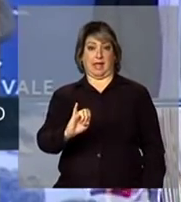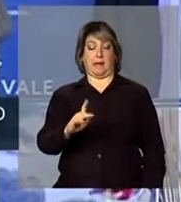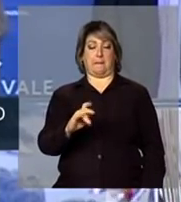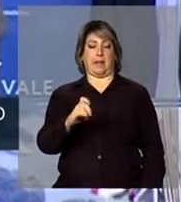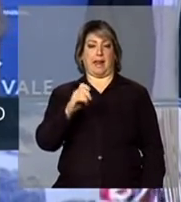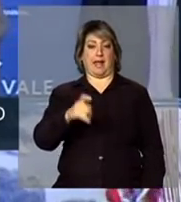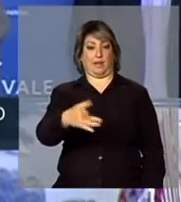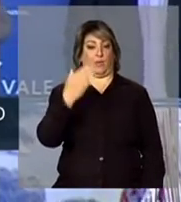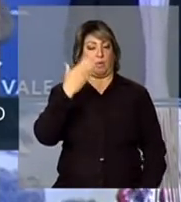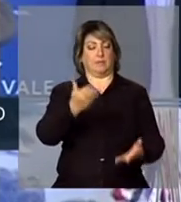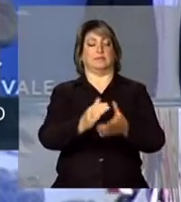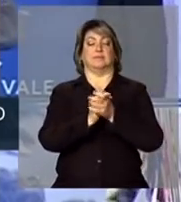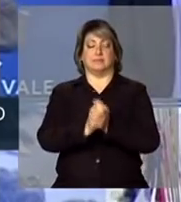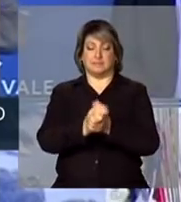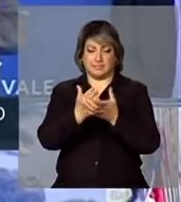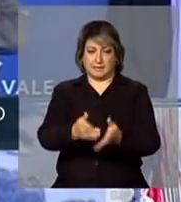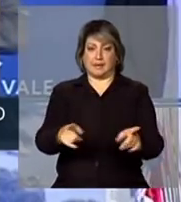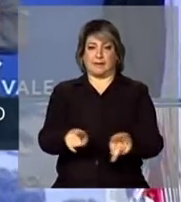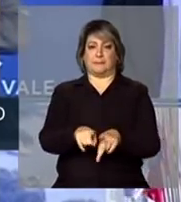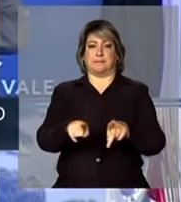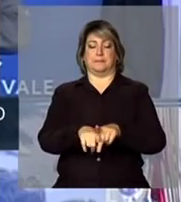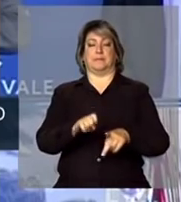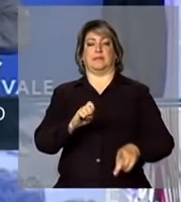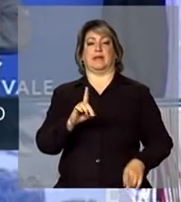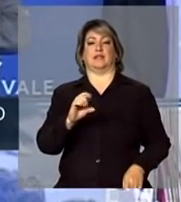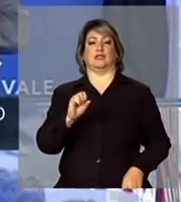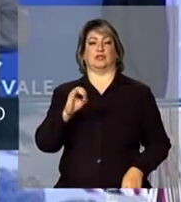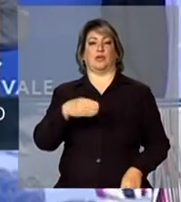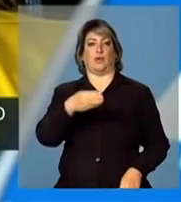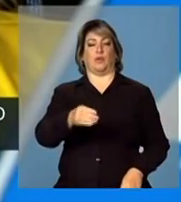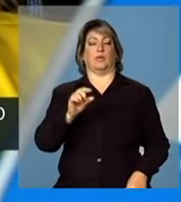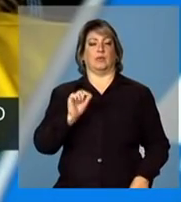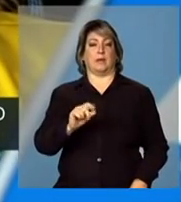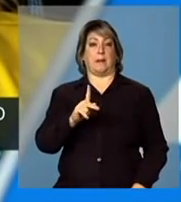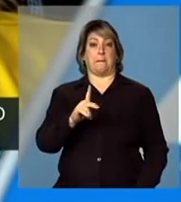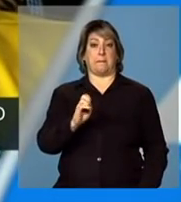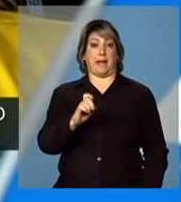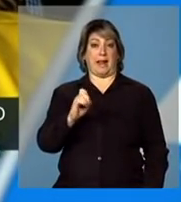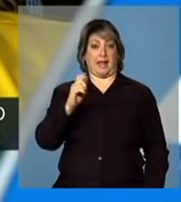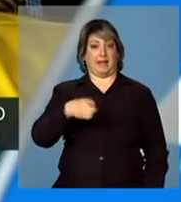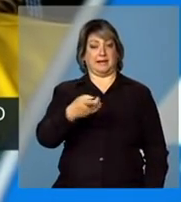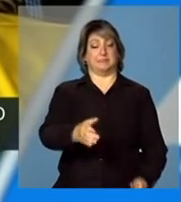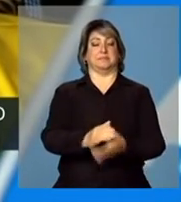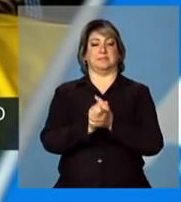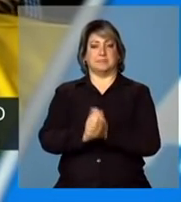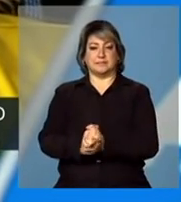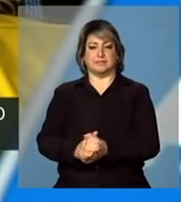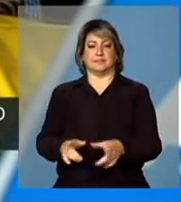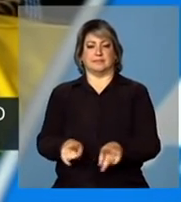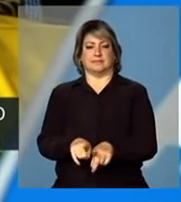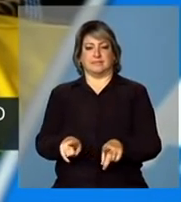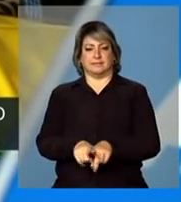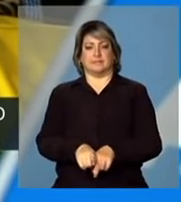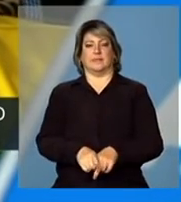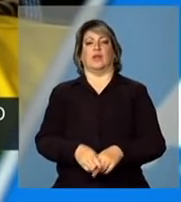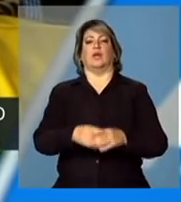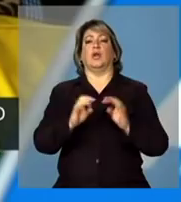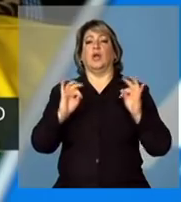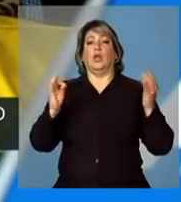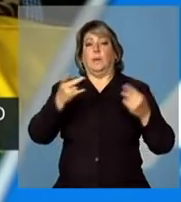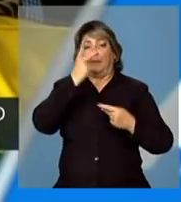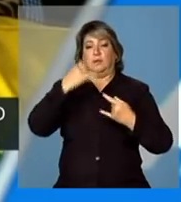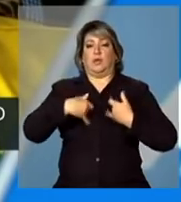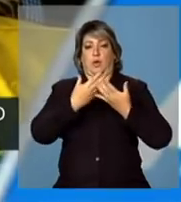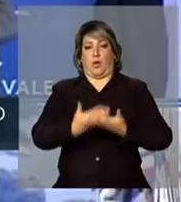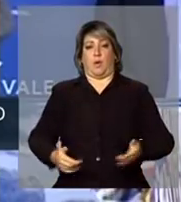quem cumprimento e parabenizo Edson Arantes Nascimento, nosso mineiro de três corações, na pessoa de quem cumprimento todos os